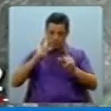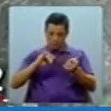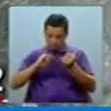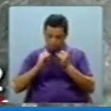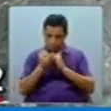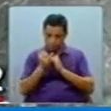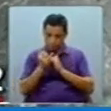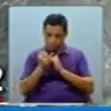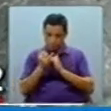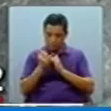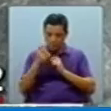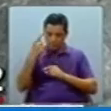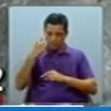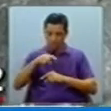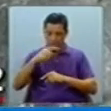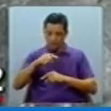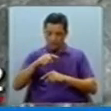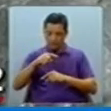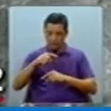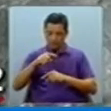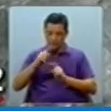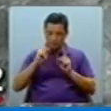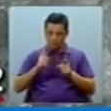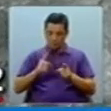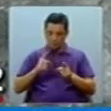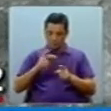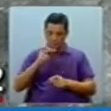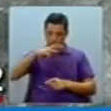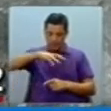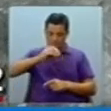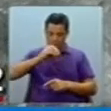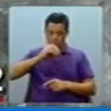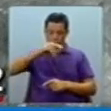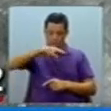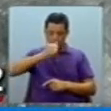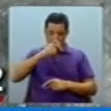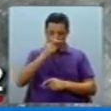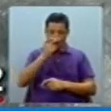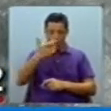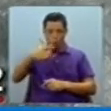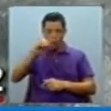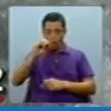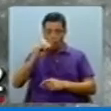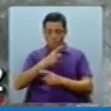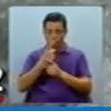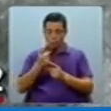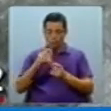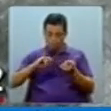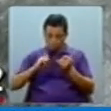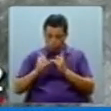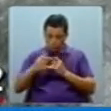uma grande quantidade de amoníaco. E porquê é que isto é curioso? Porque as crateras que têm à sua